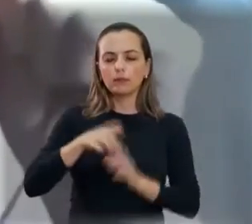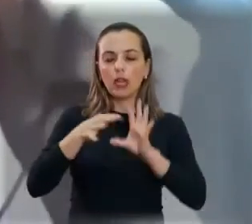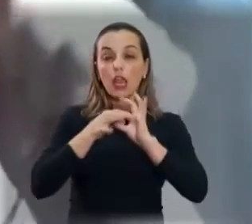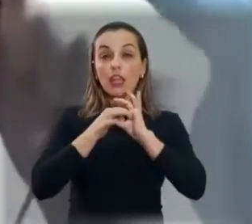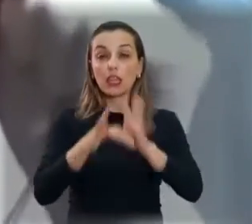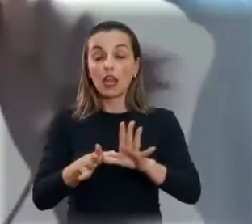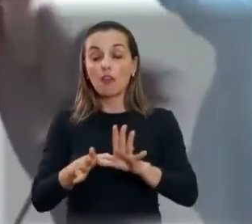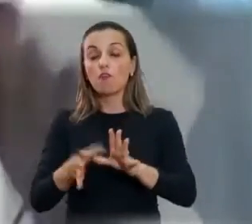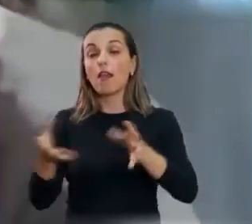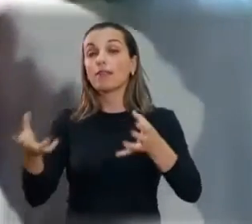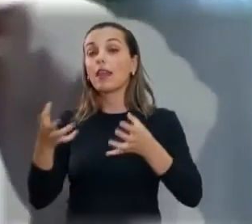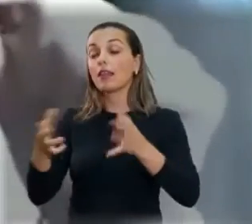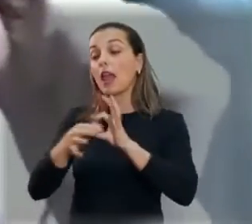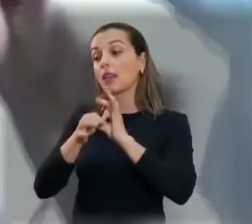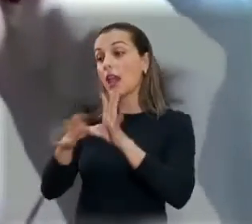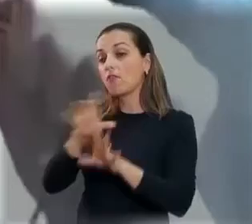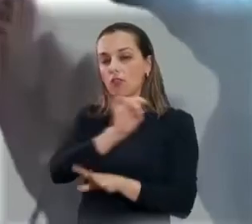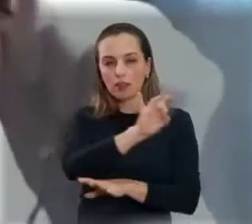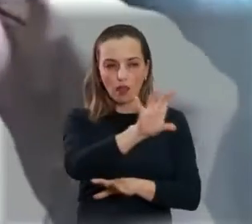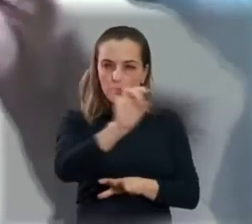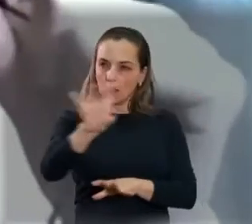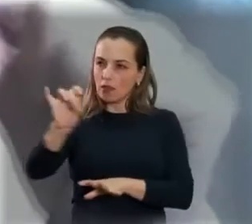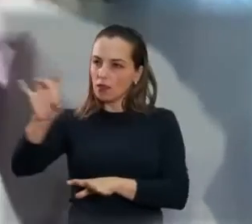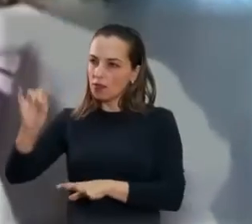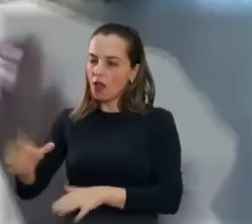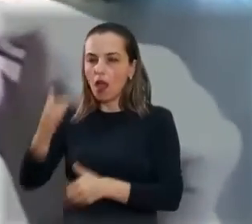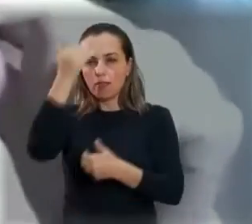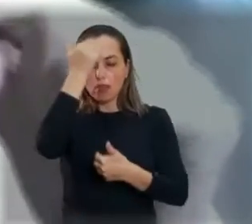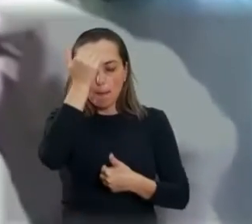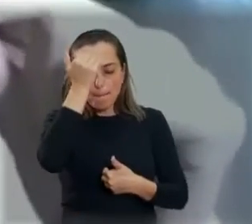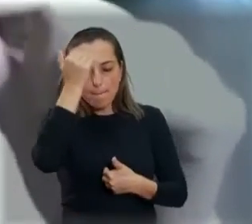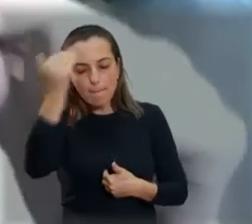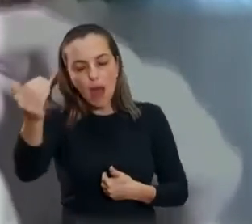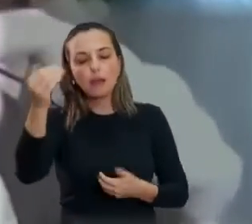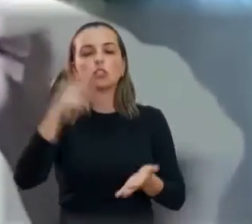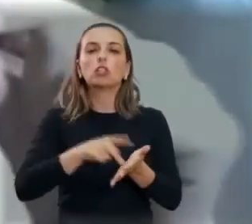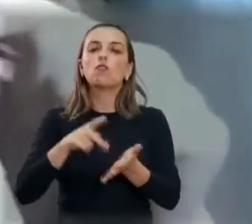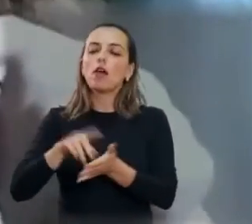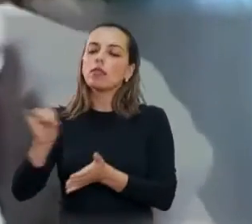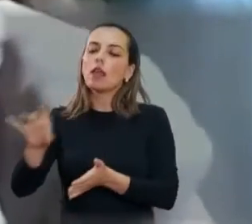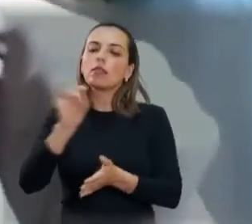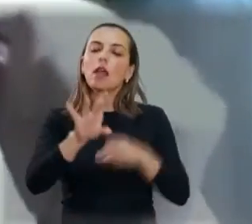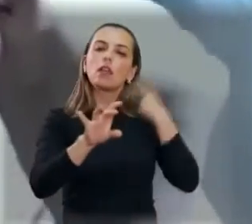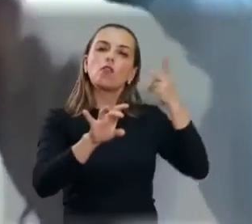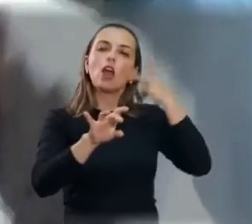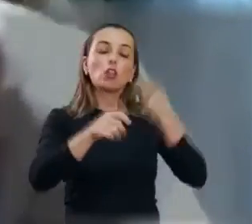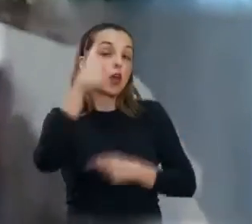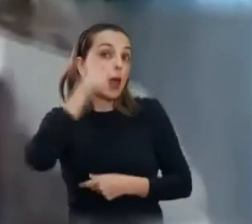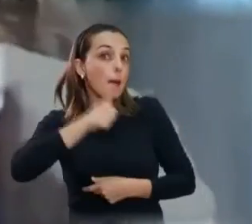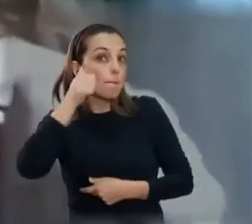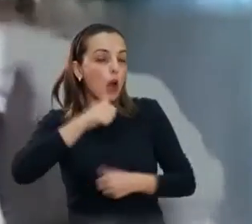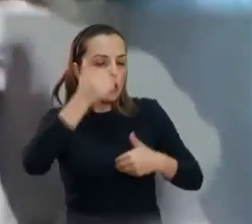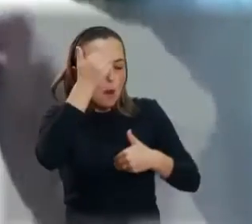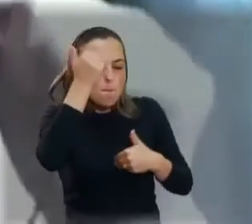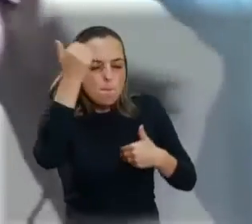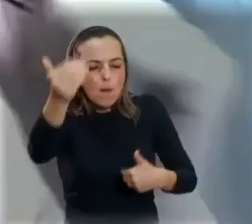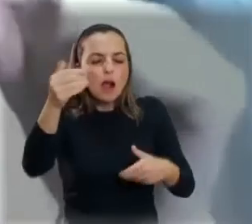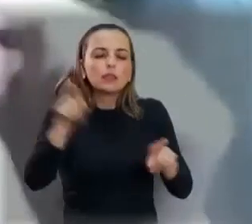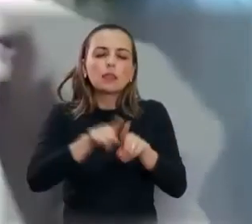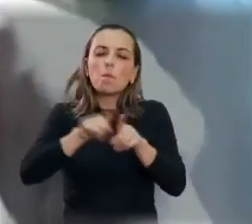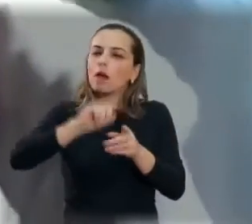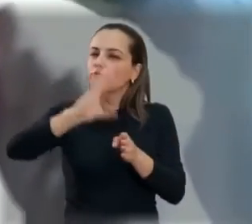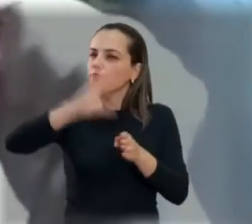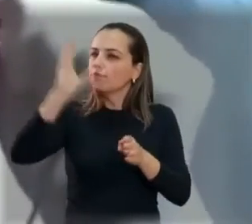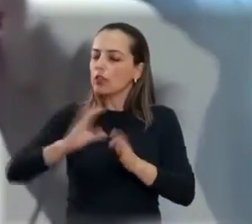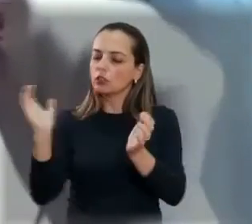também querer livre os outros. Então, minha gratidão, minhas nobres colegas dessa casa, gratidão a essa casa, gratidão